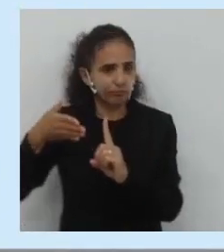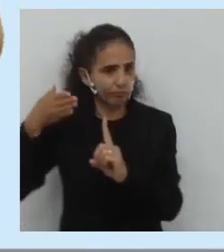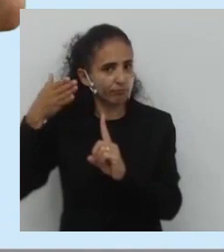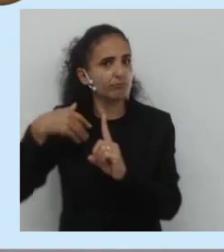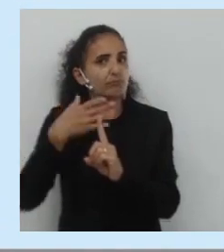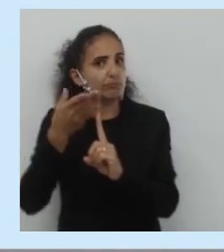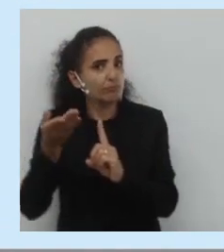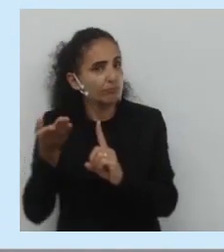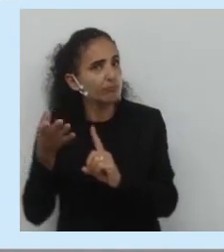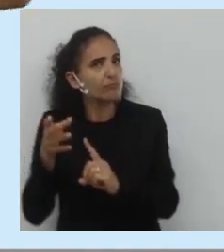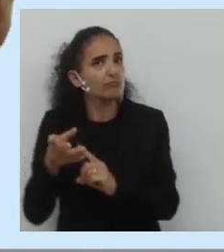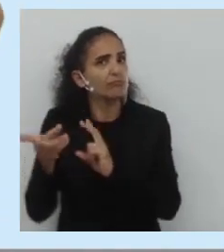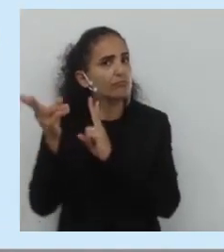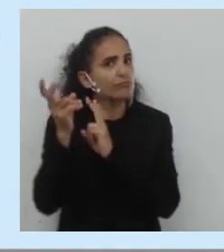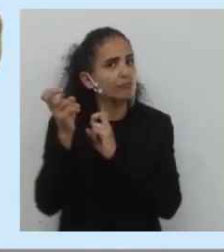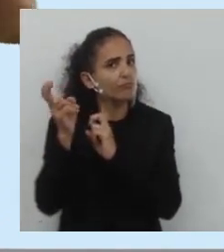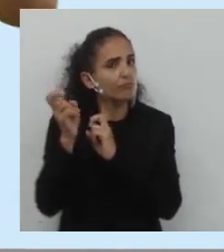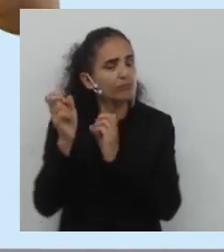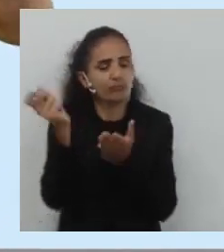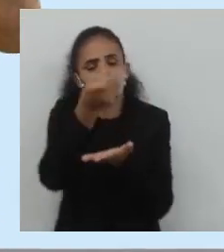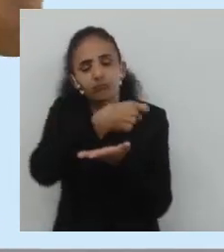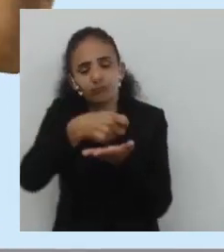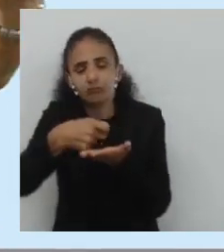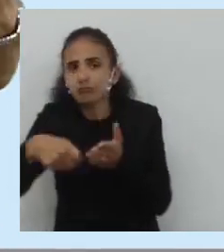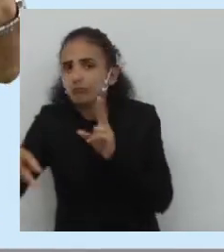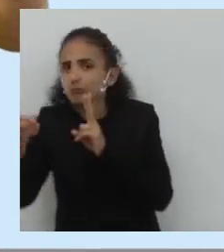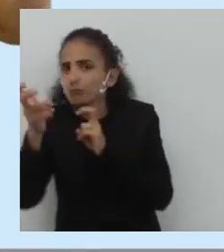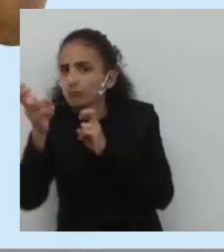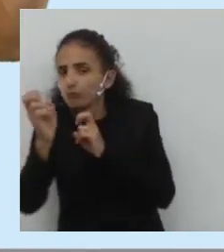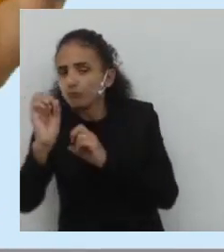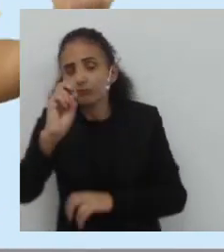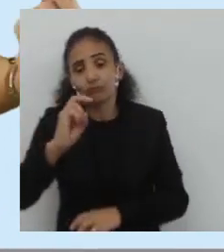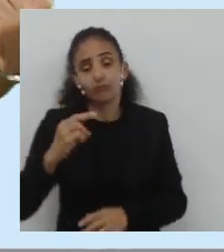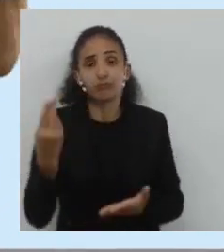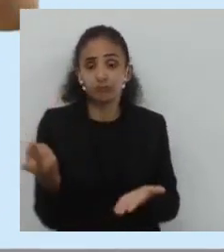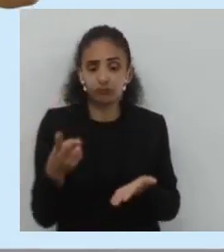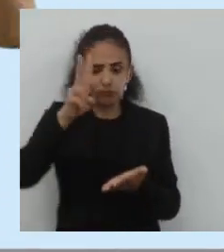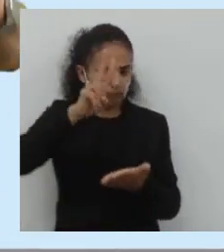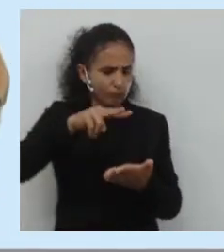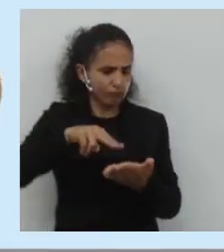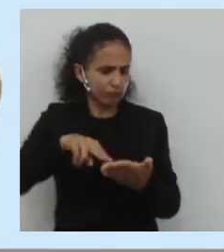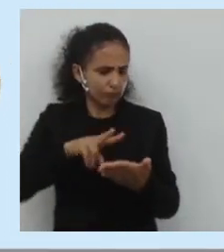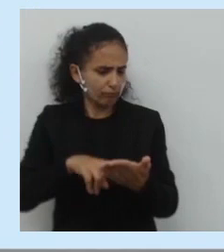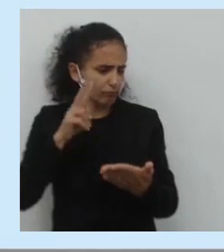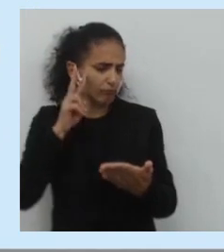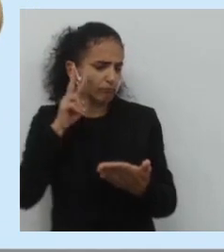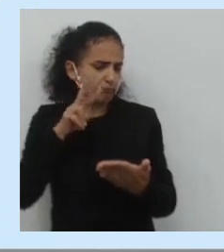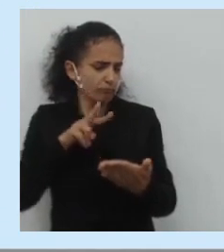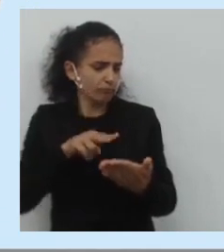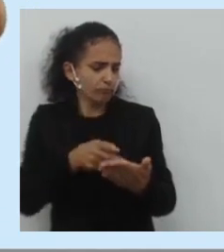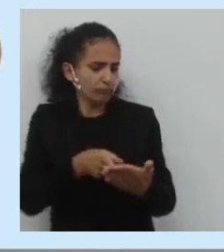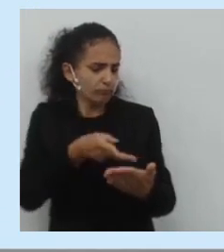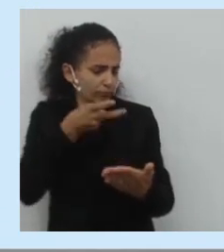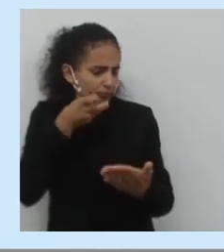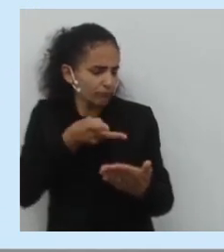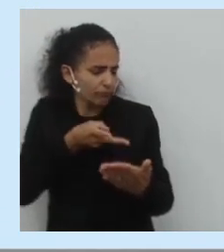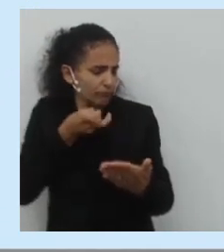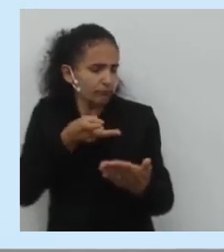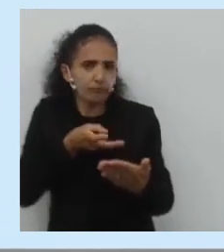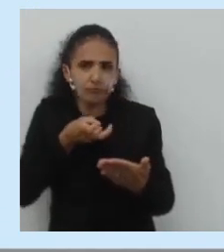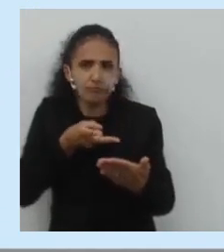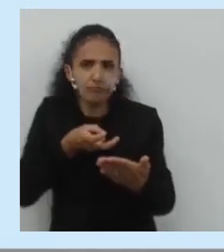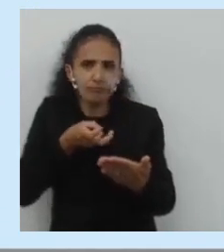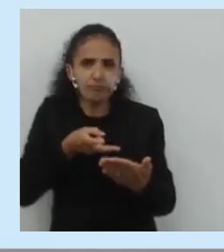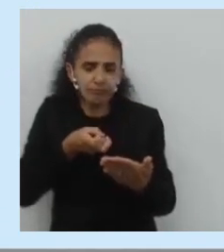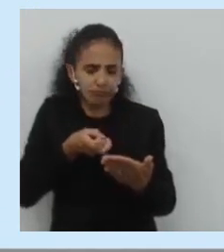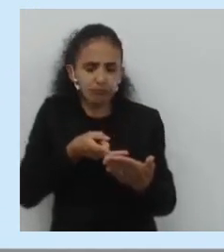escuta ou uma boa leitura. Quando eu falar boa escuta ou a boa leitura atenta, retirar os pontos